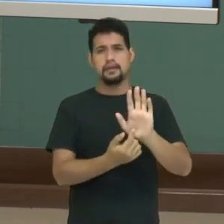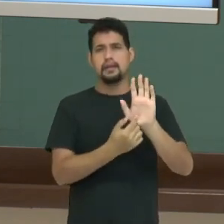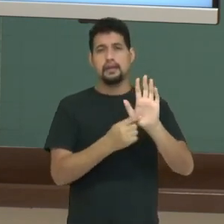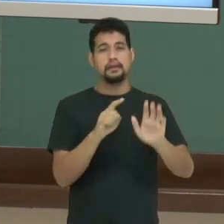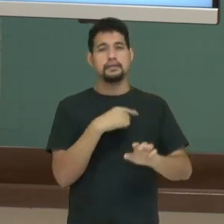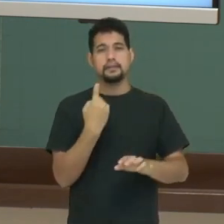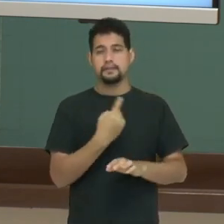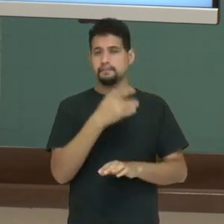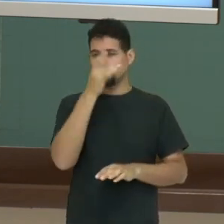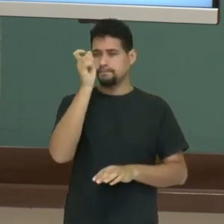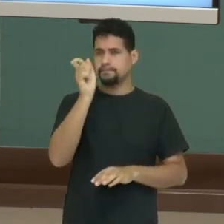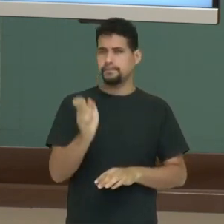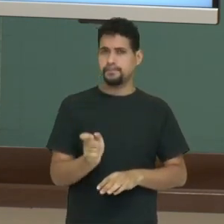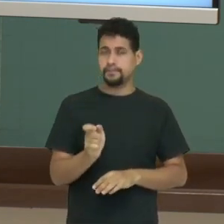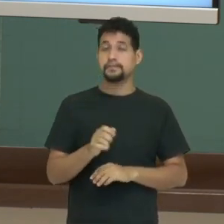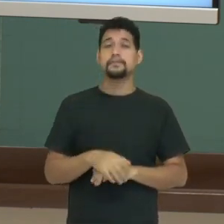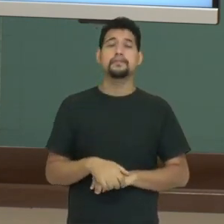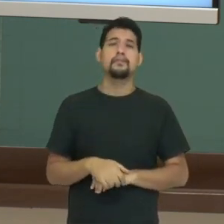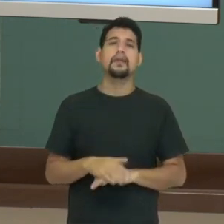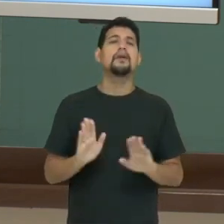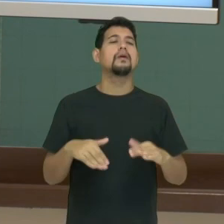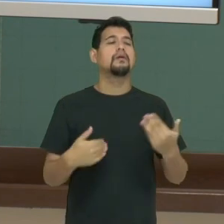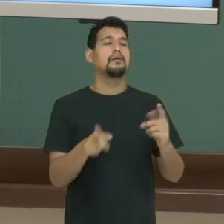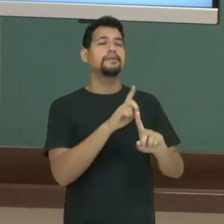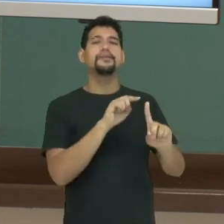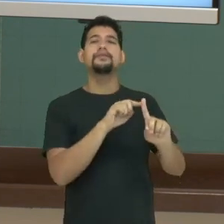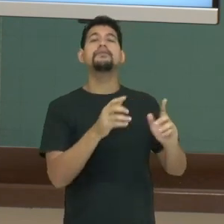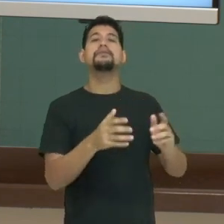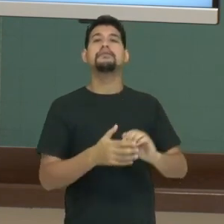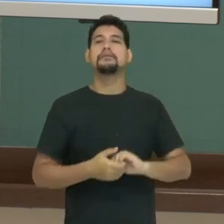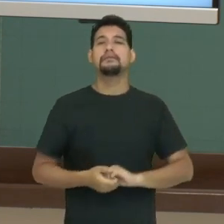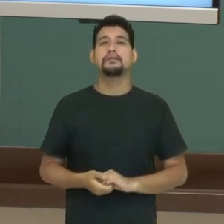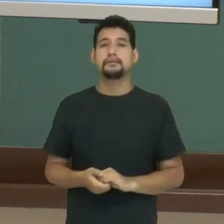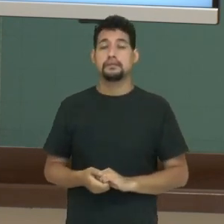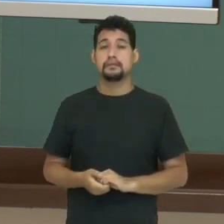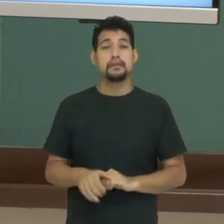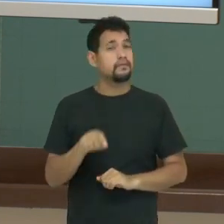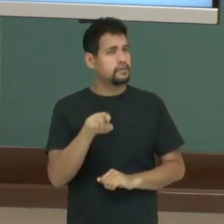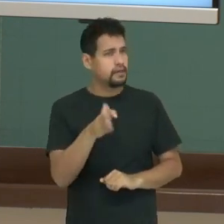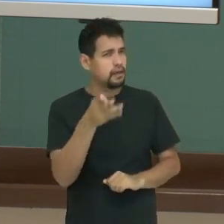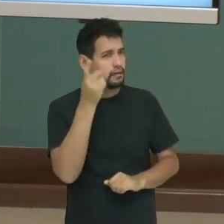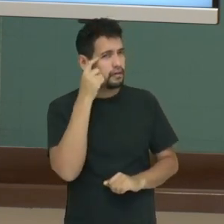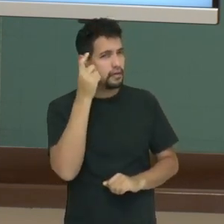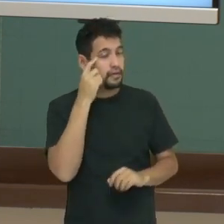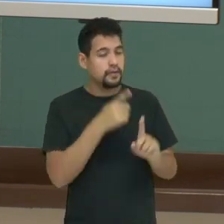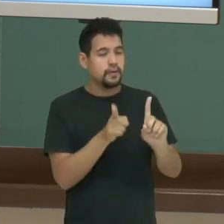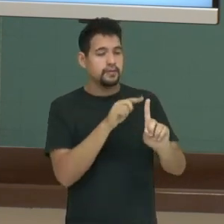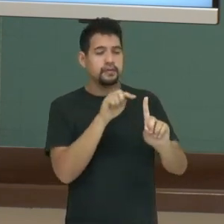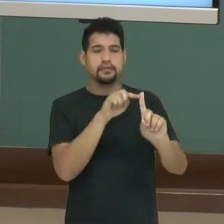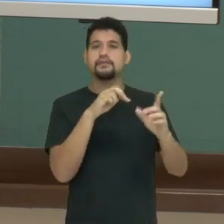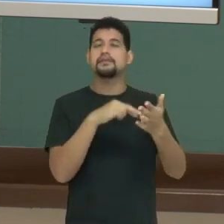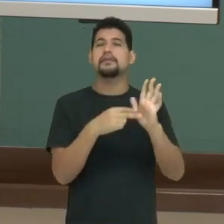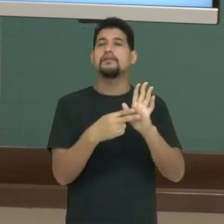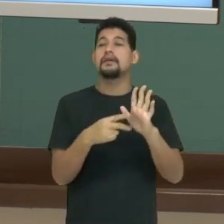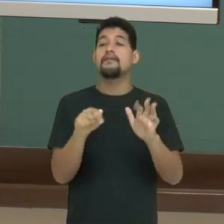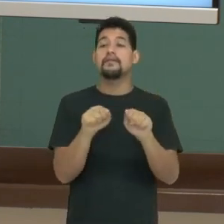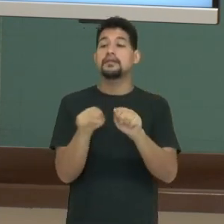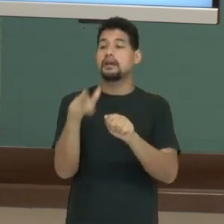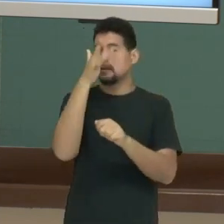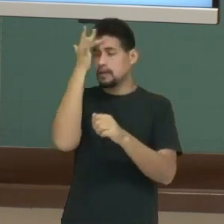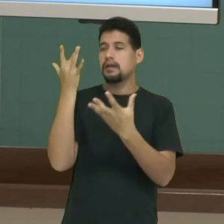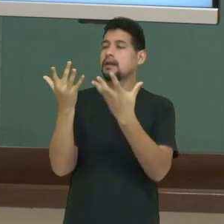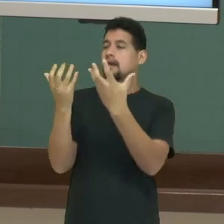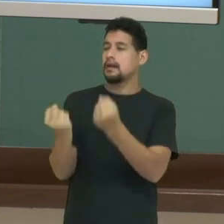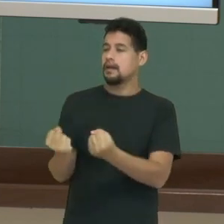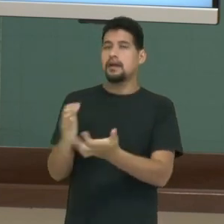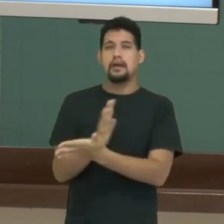nossa personalidade. Qual que é o objetivo dela? Se você pensou que o objetivo é convencer a respeito de